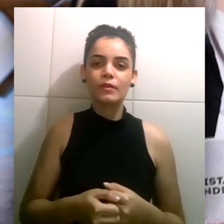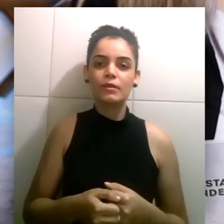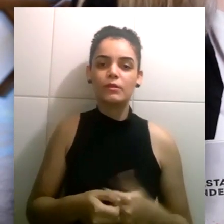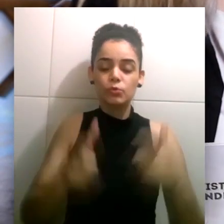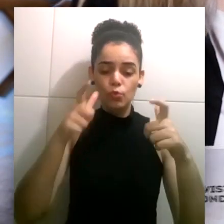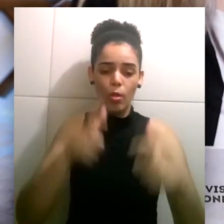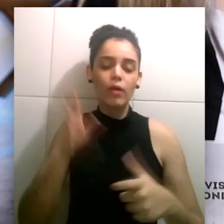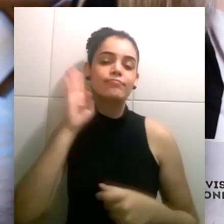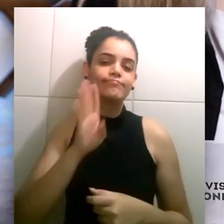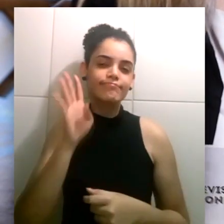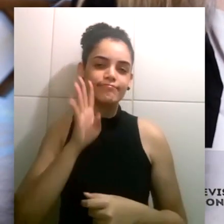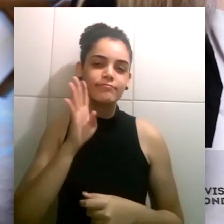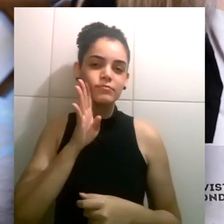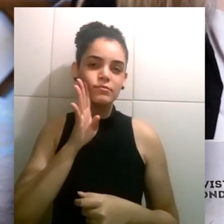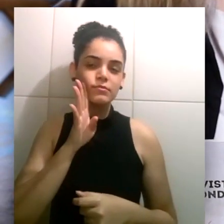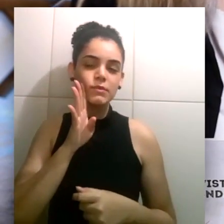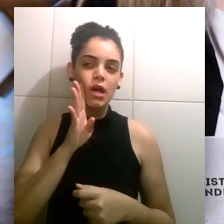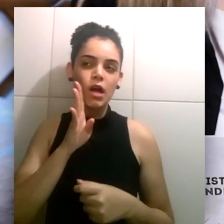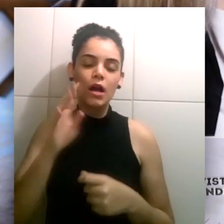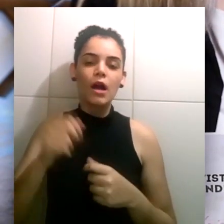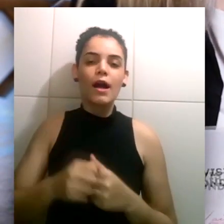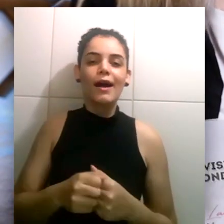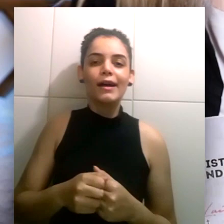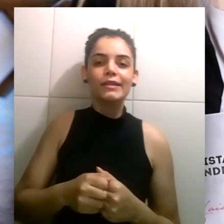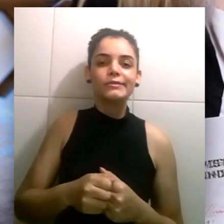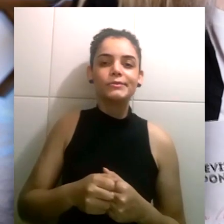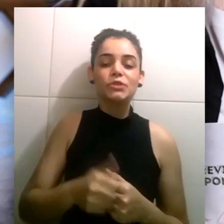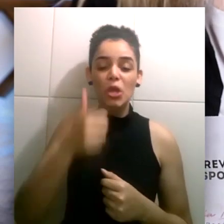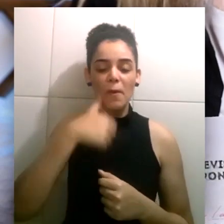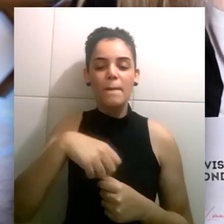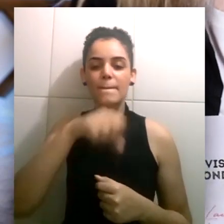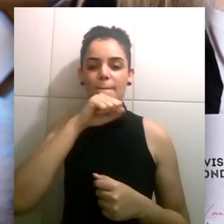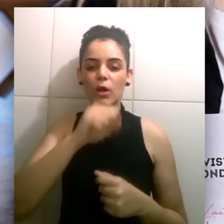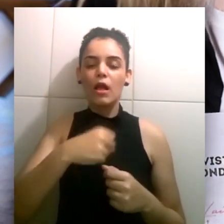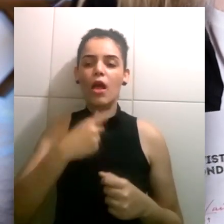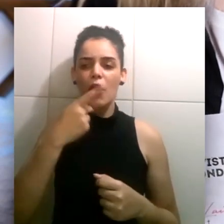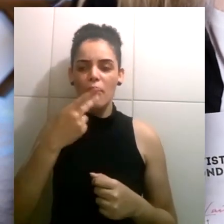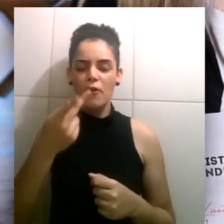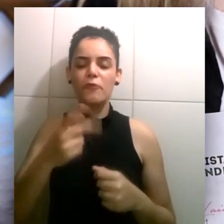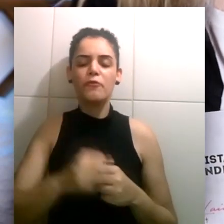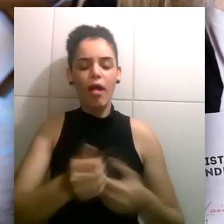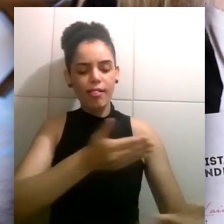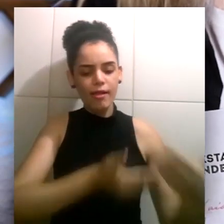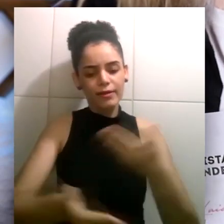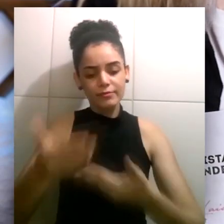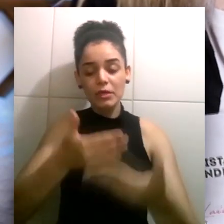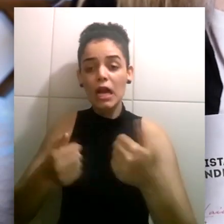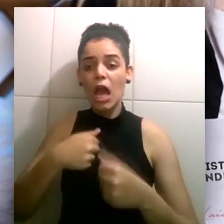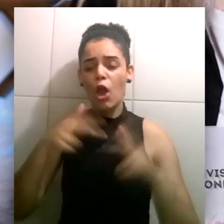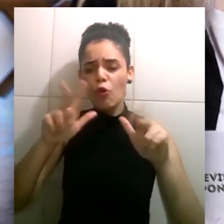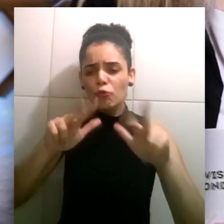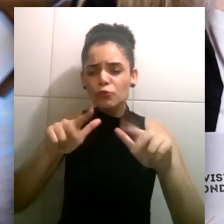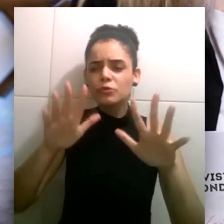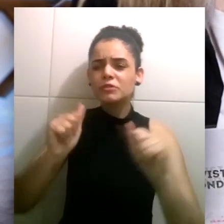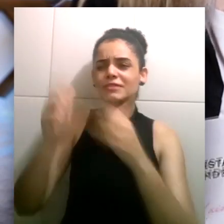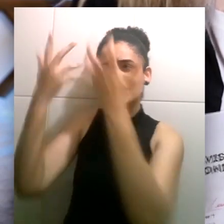conferência de mulheres, no Beautiful, né? Que teve em 2019. Eu falei uma coisa no meio do que eu tava assim compartilhando que eu nunca, na verdade, tinha